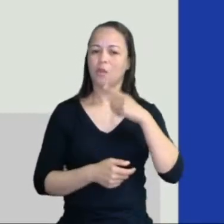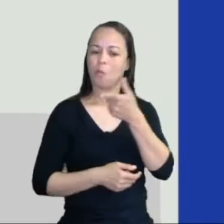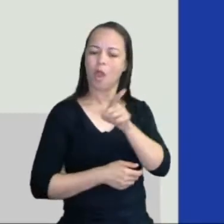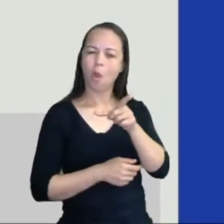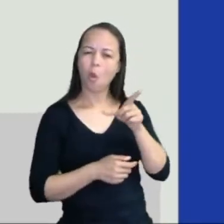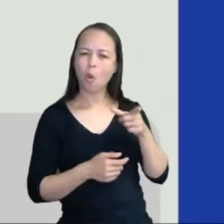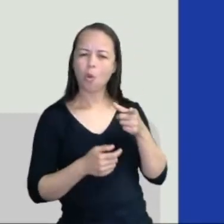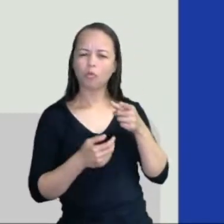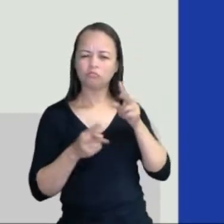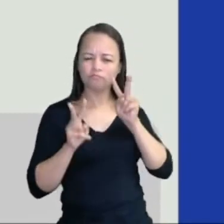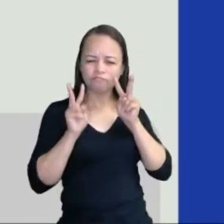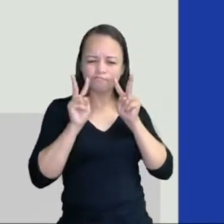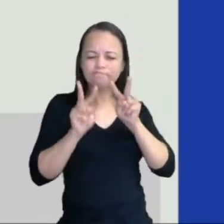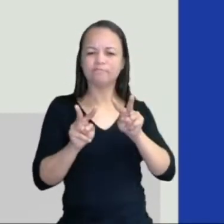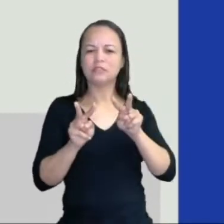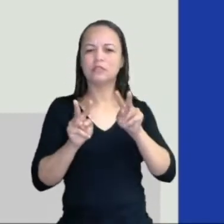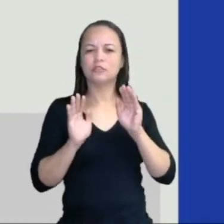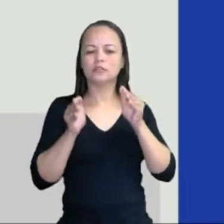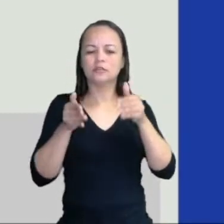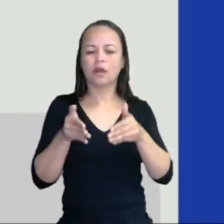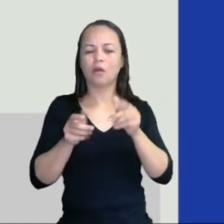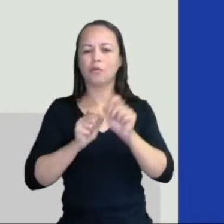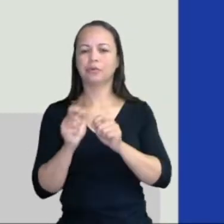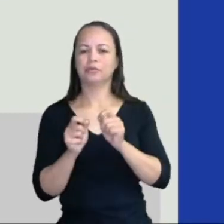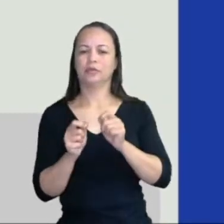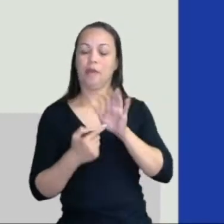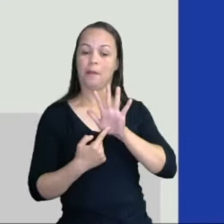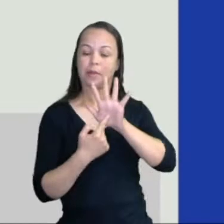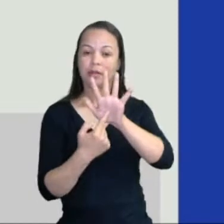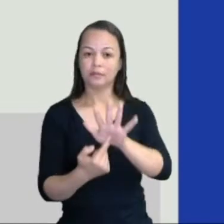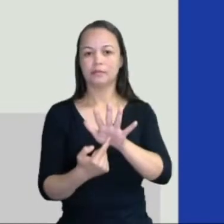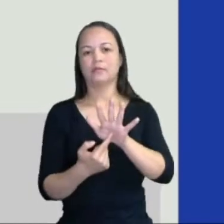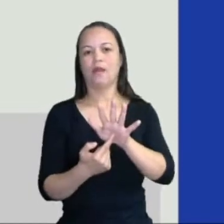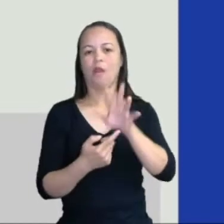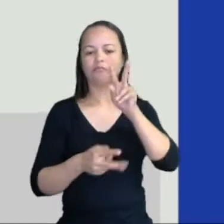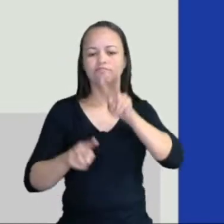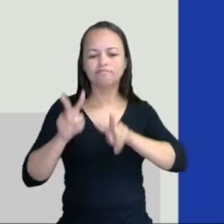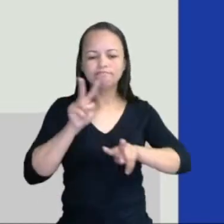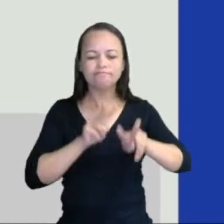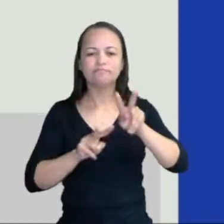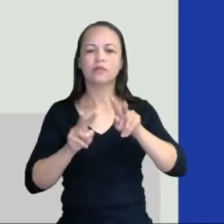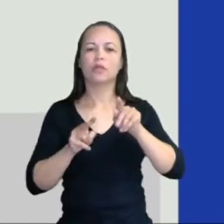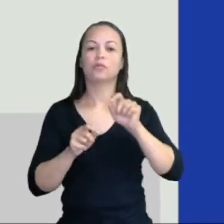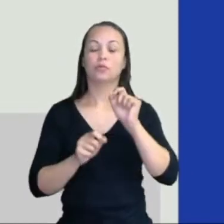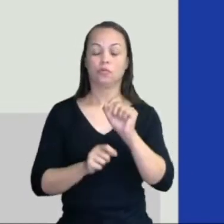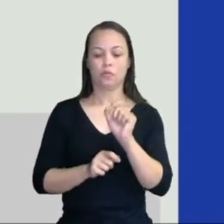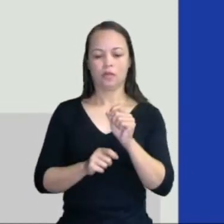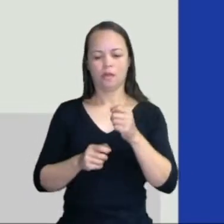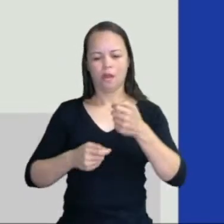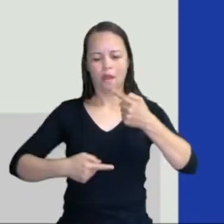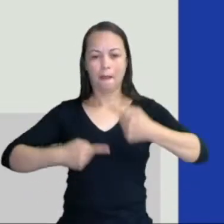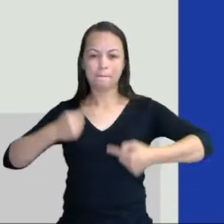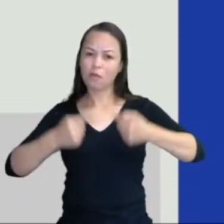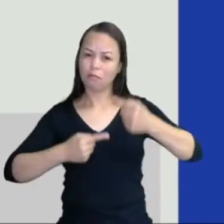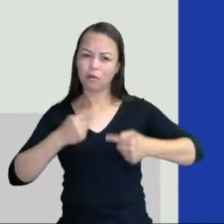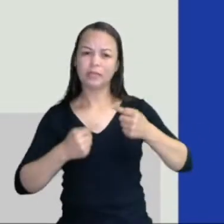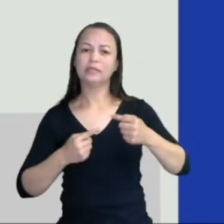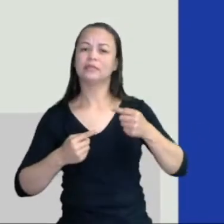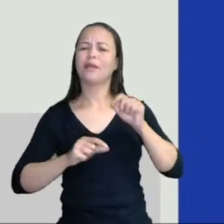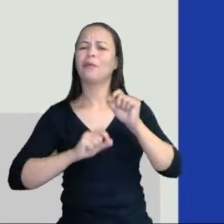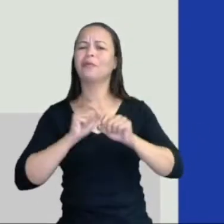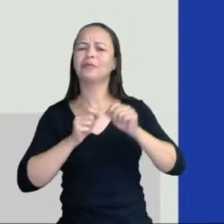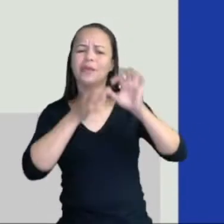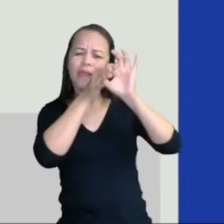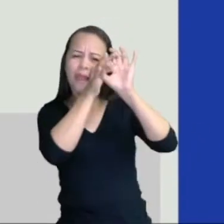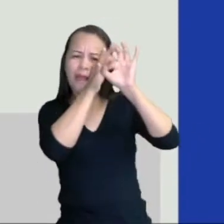conotação, ele vai apresentar para a gente uma visão do que na política é ser liberal, do que é